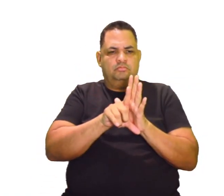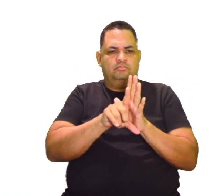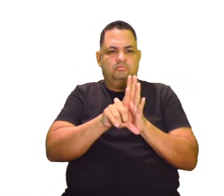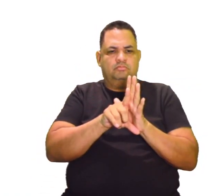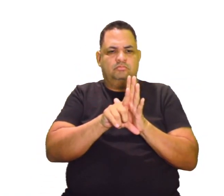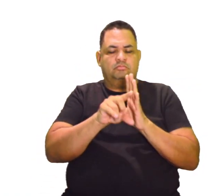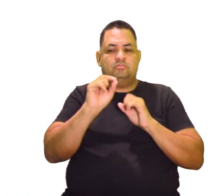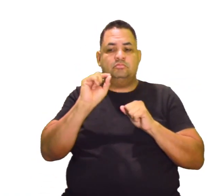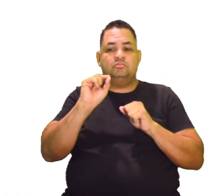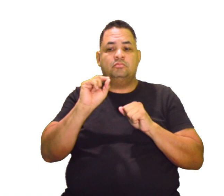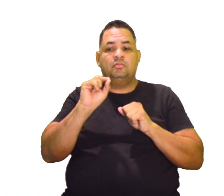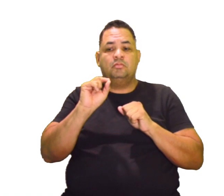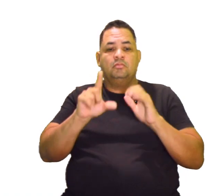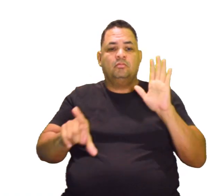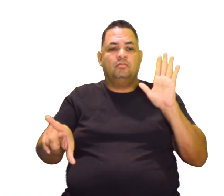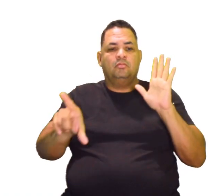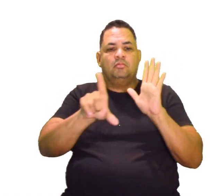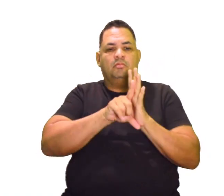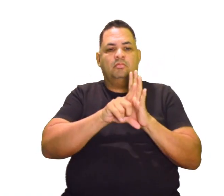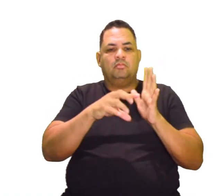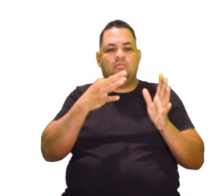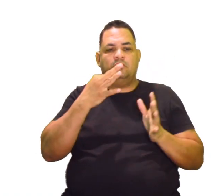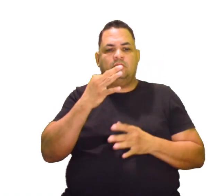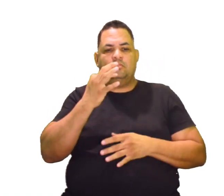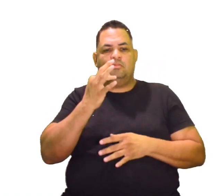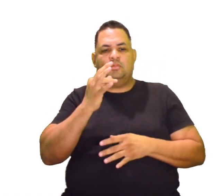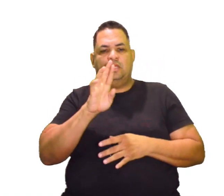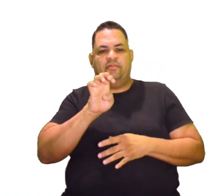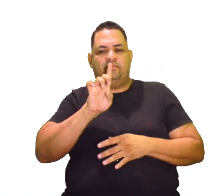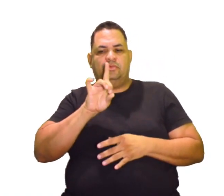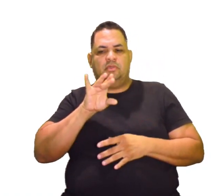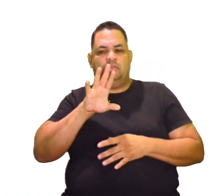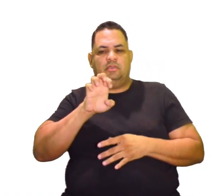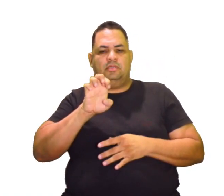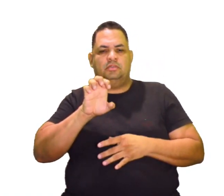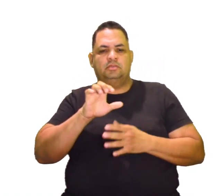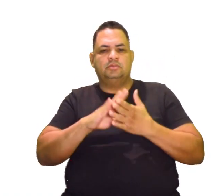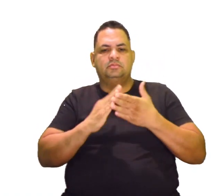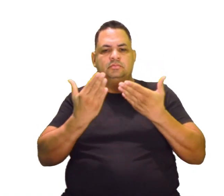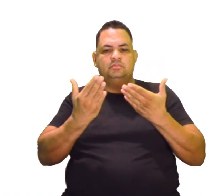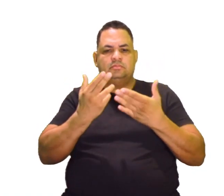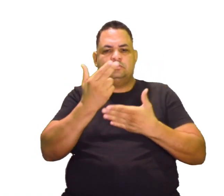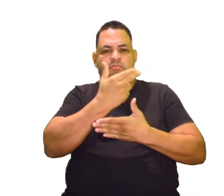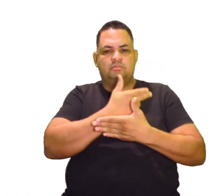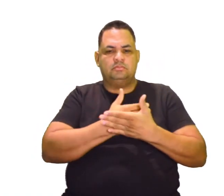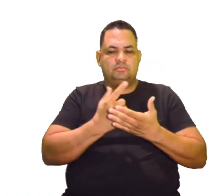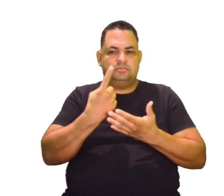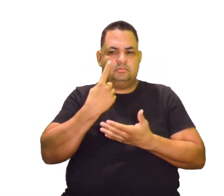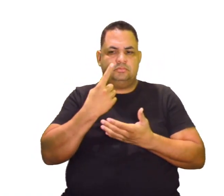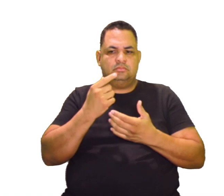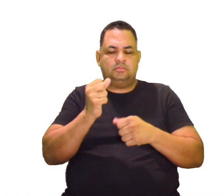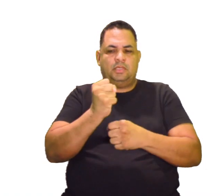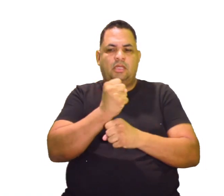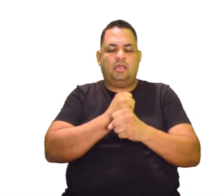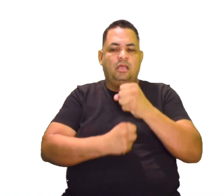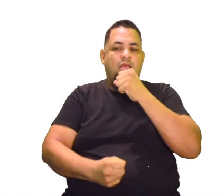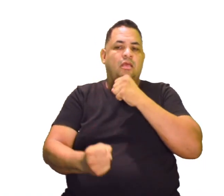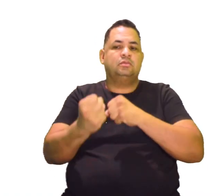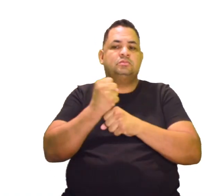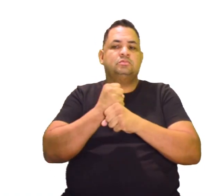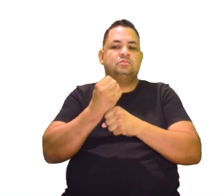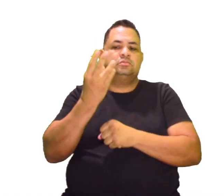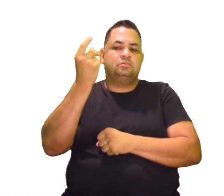que vocês vão utilizar, a lei da frontalidade, certo? Em outros anos anteriores, os alunos